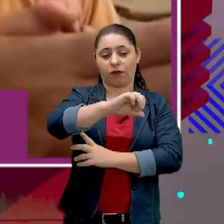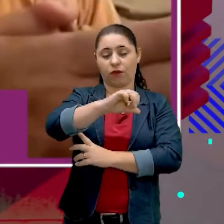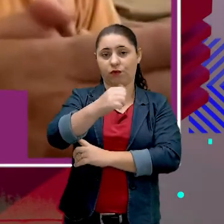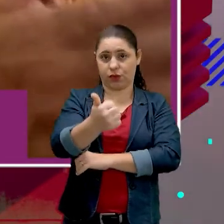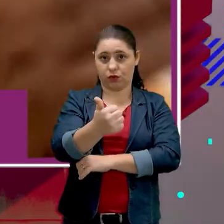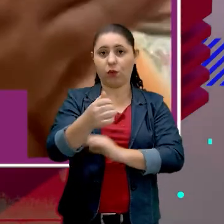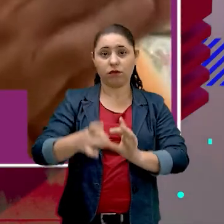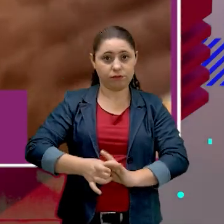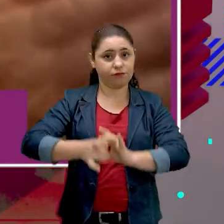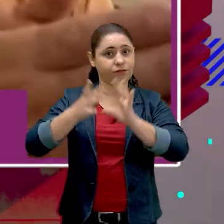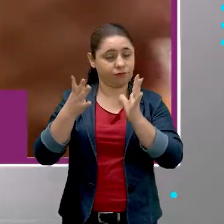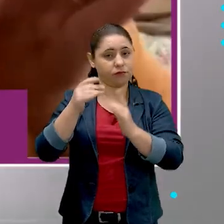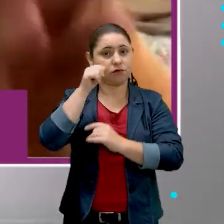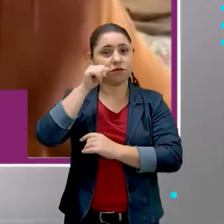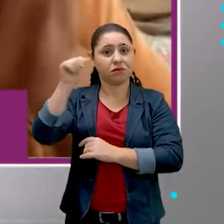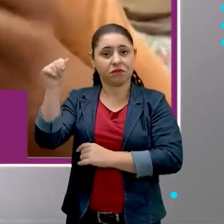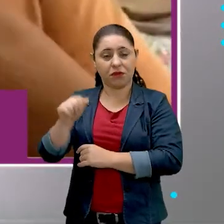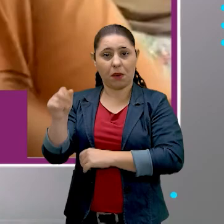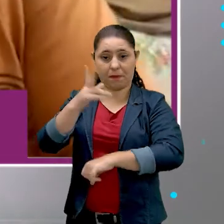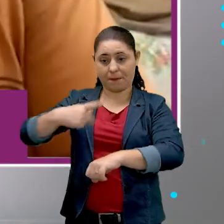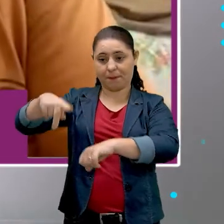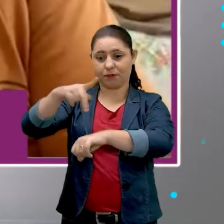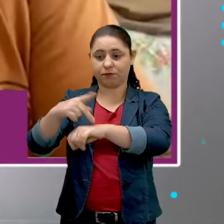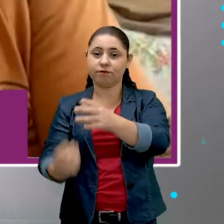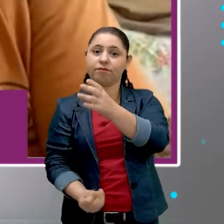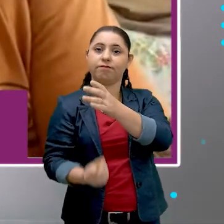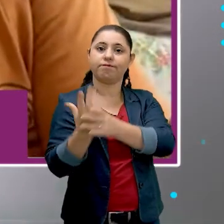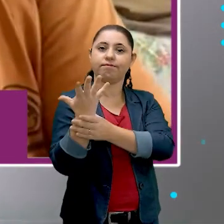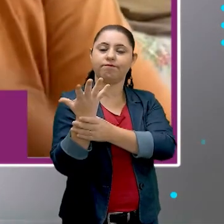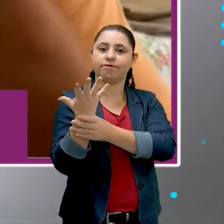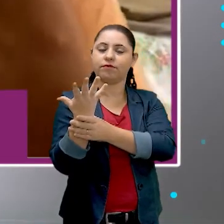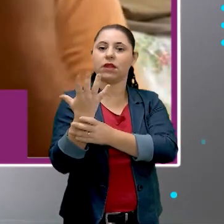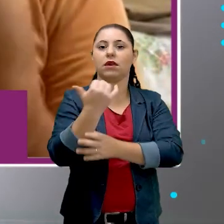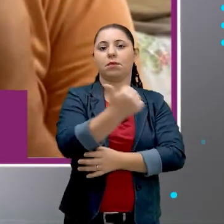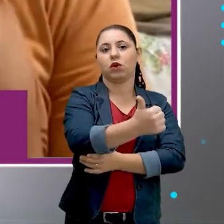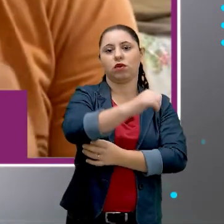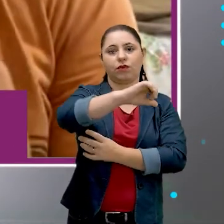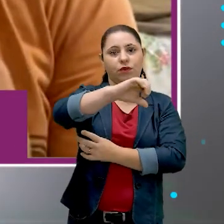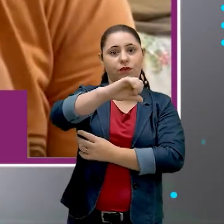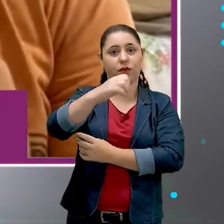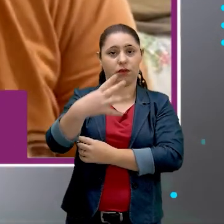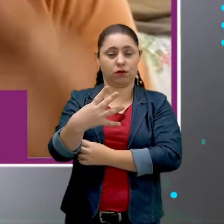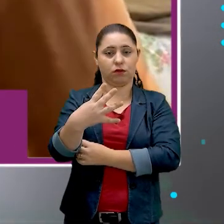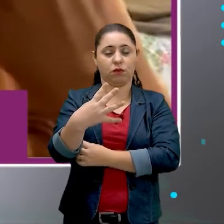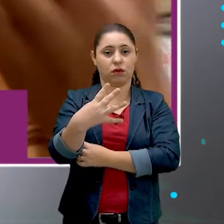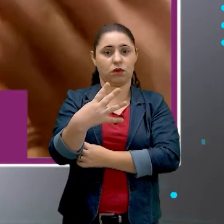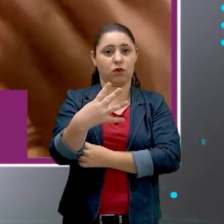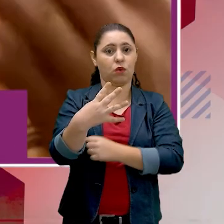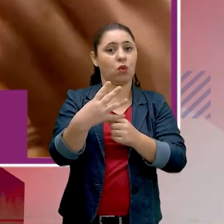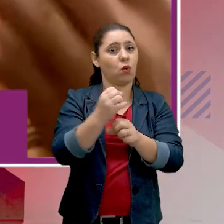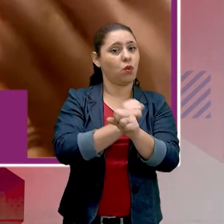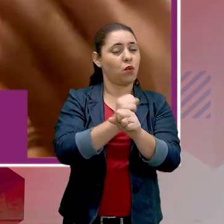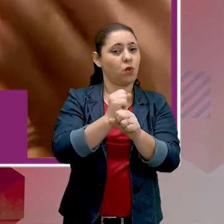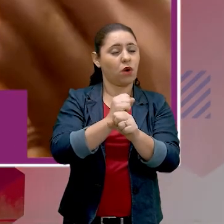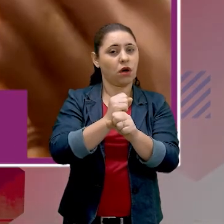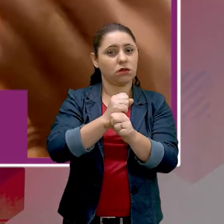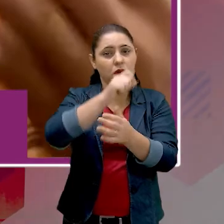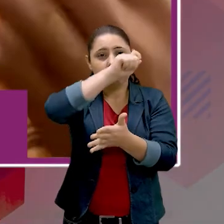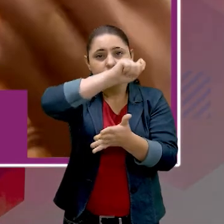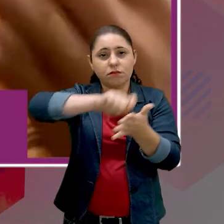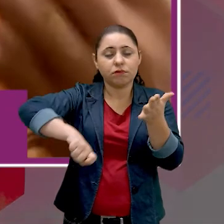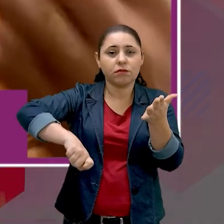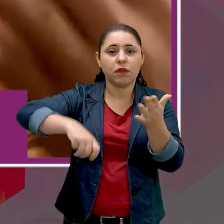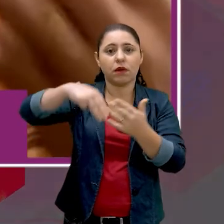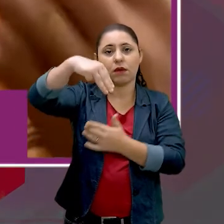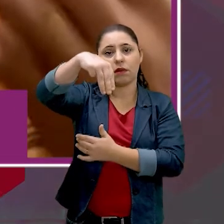1991. Em 91, a Ucrânia se torna um país. Em 94 é assinado um memorando